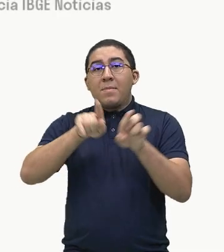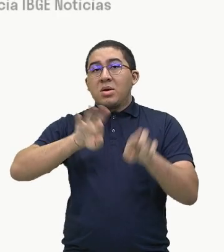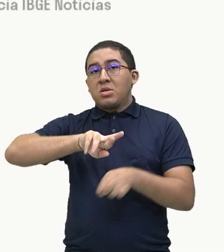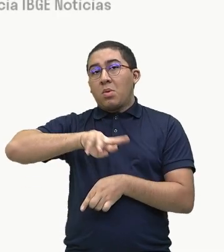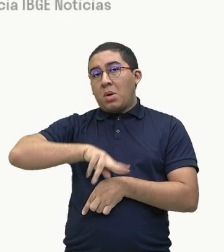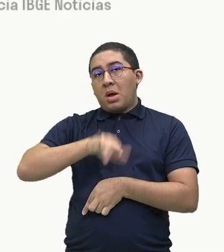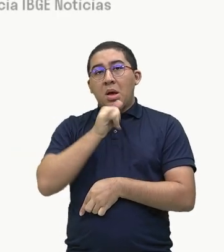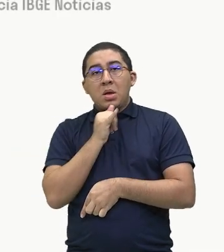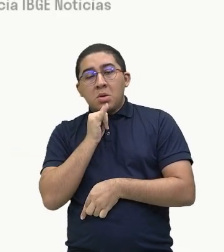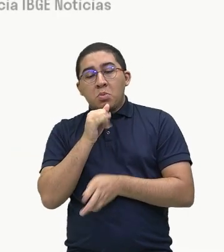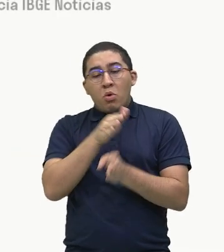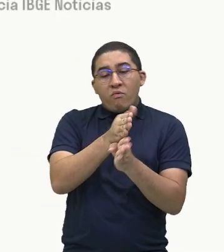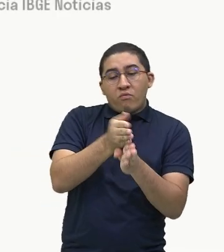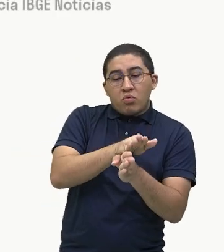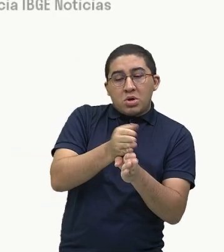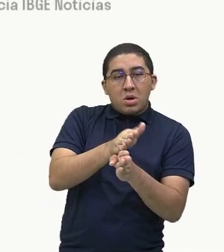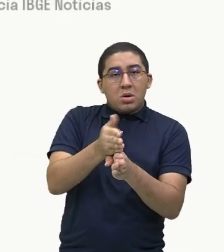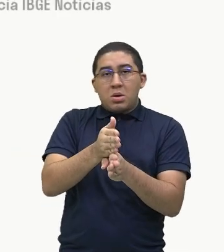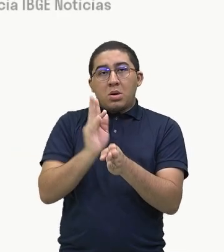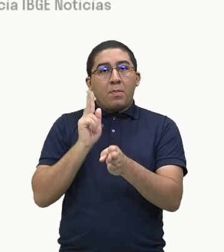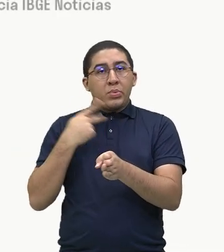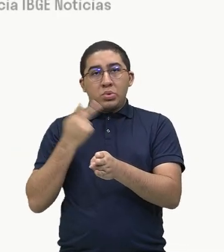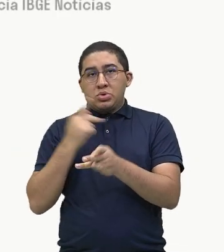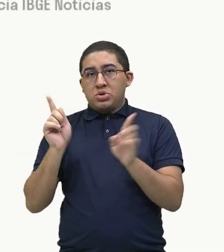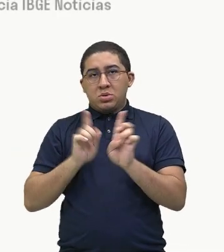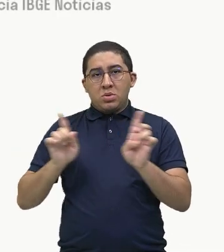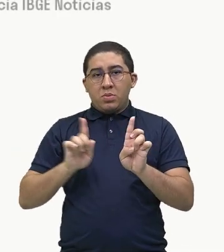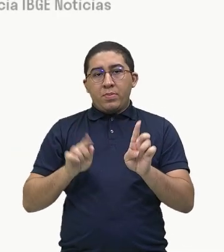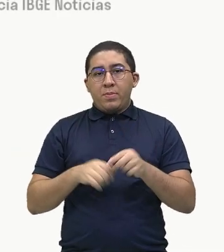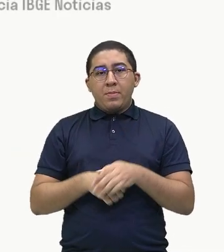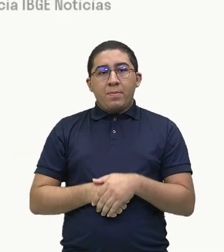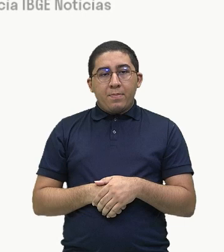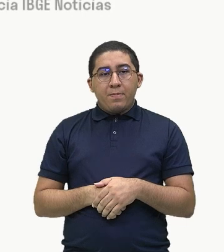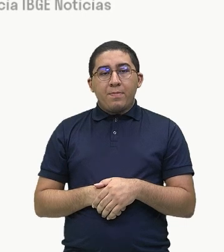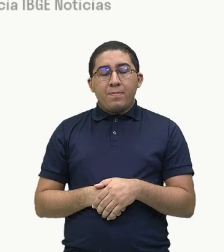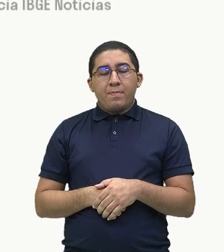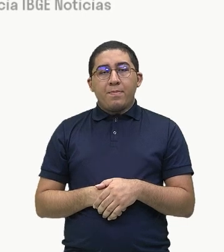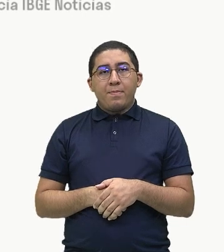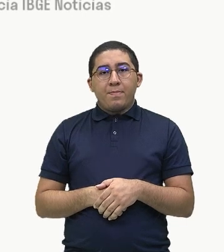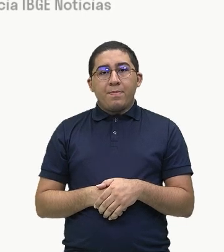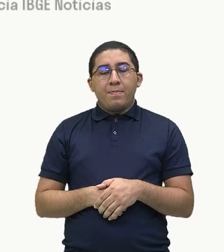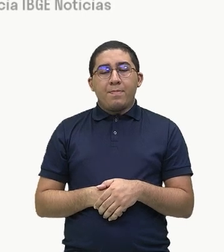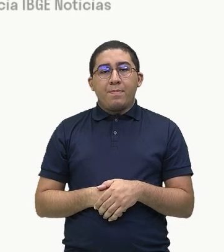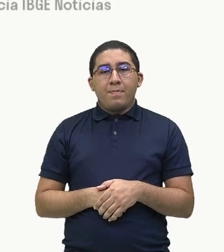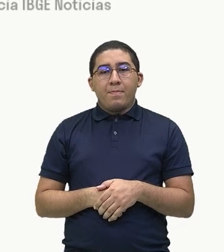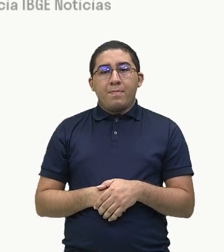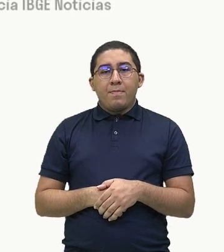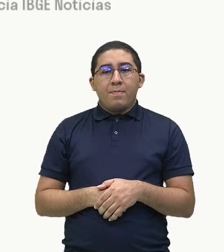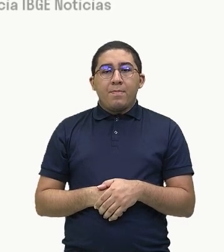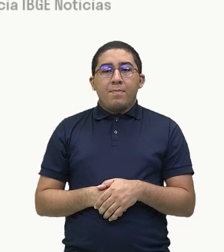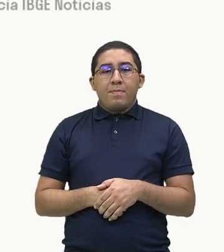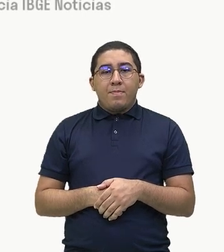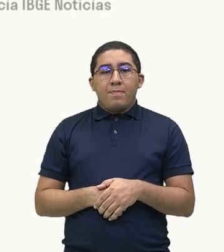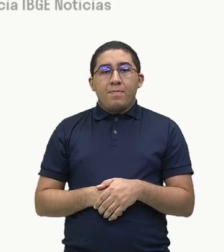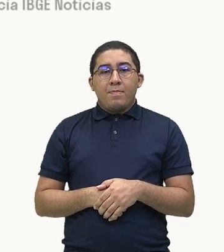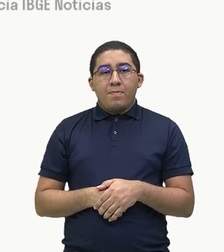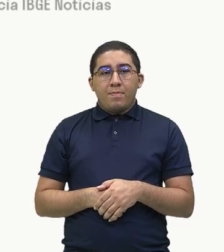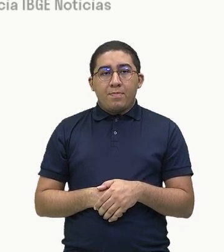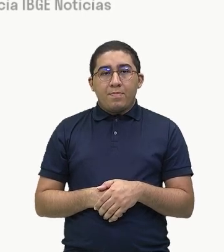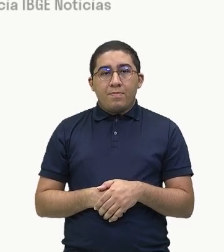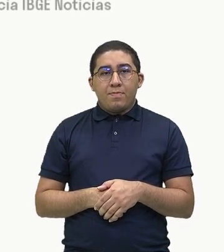ali a fronteiras políticas, né, com relação aqui a cada um dos estados, tá bom? Como a gente vai